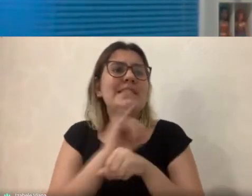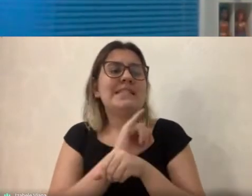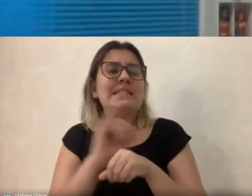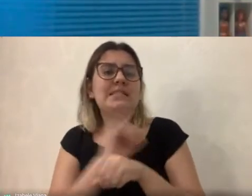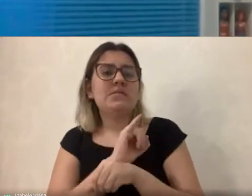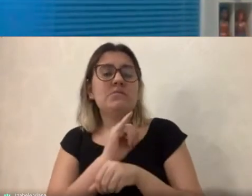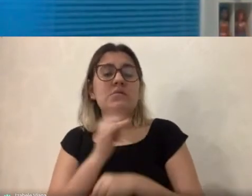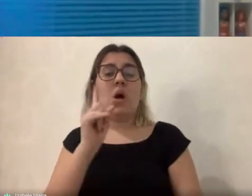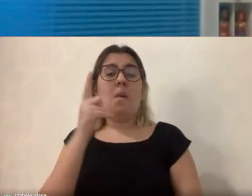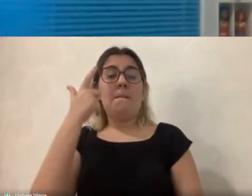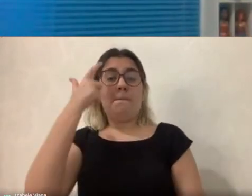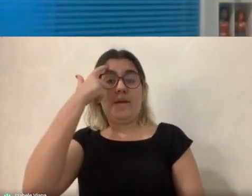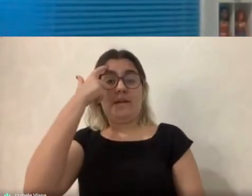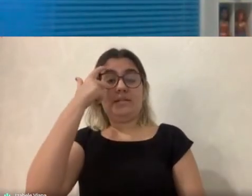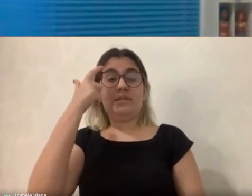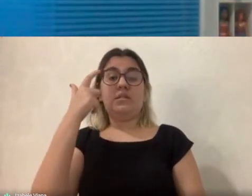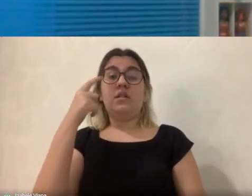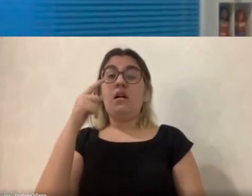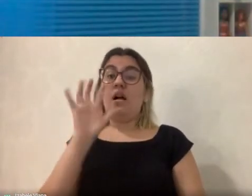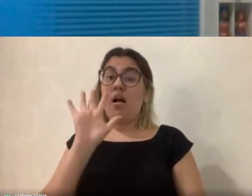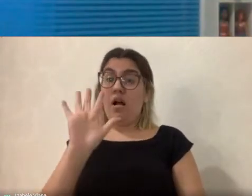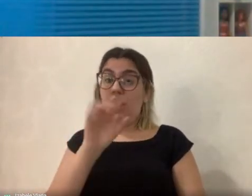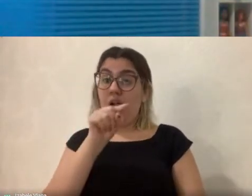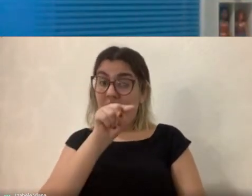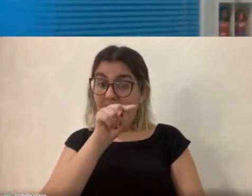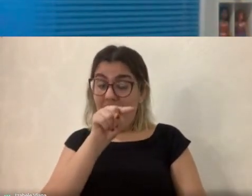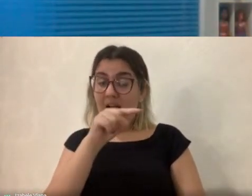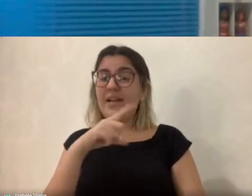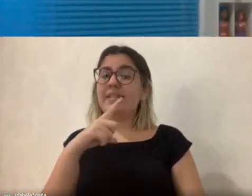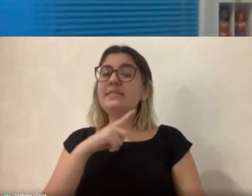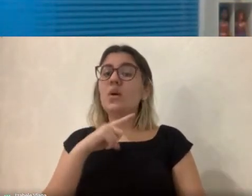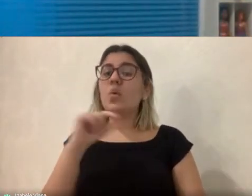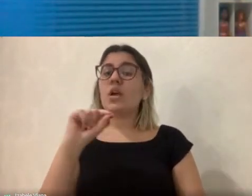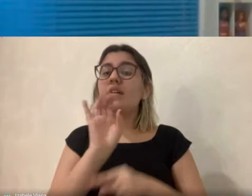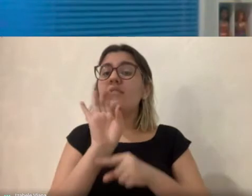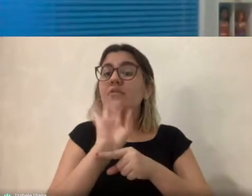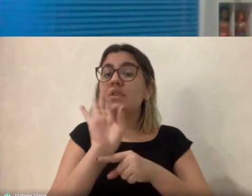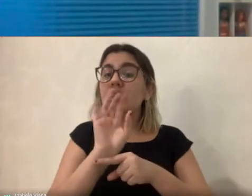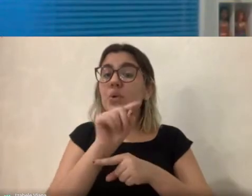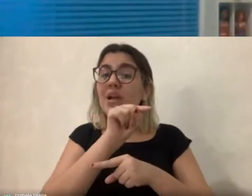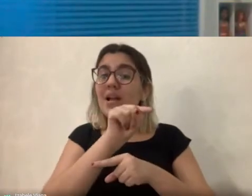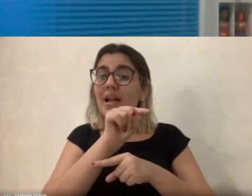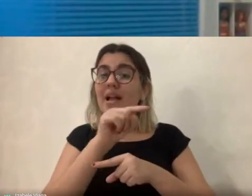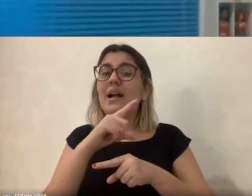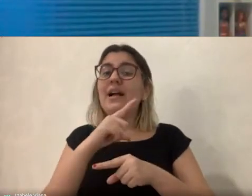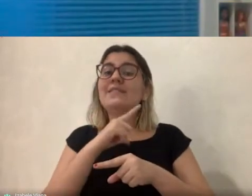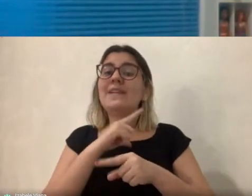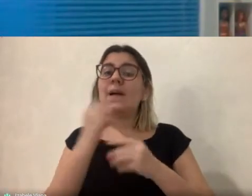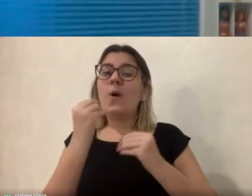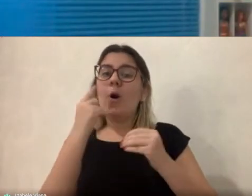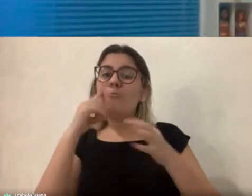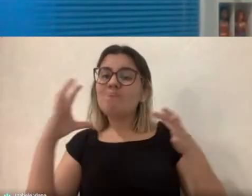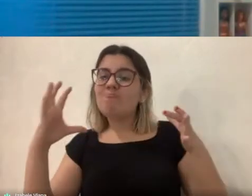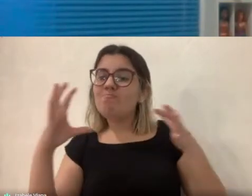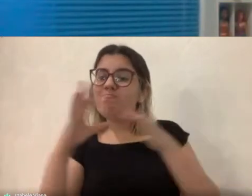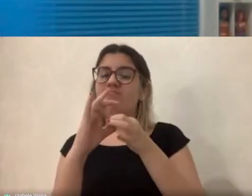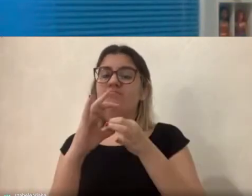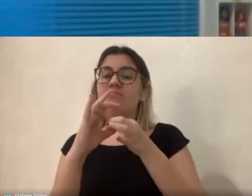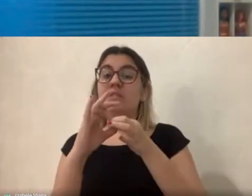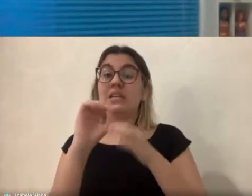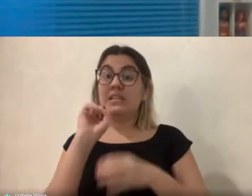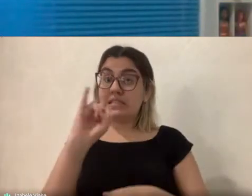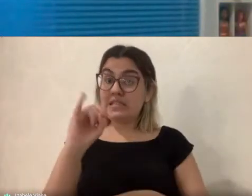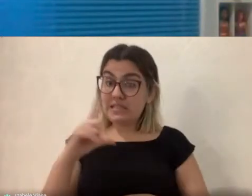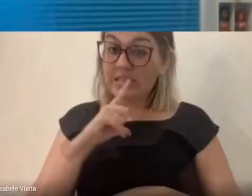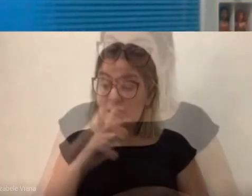alguma coisa de lá está assimilando, alguma coisa daquele filme, daquela peça está assimilando. quando você traz o acesso, você aumenta,